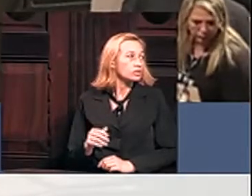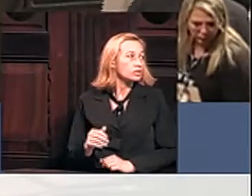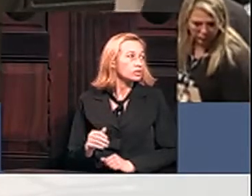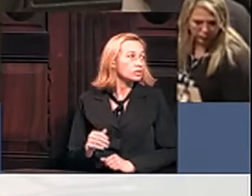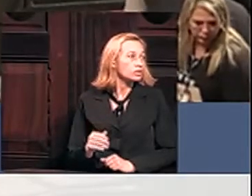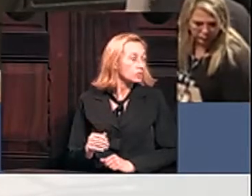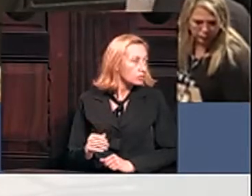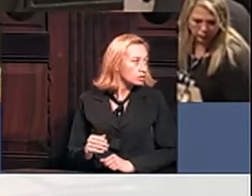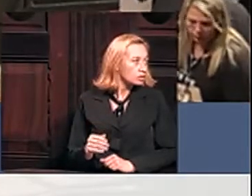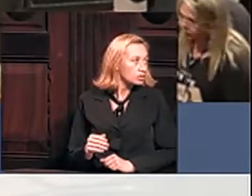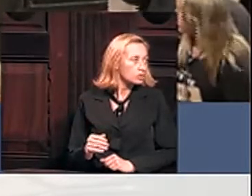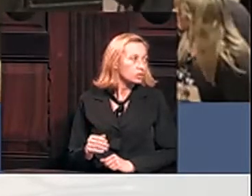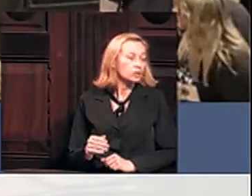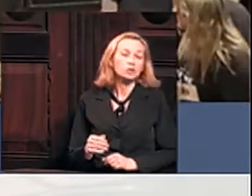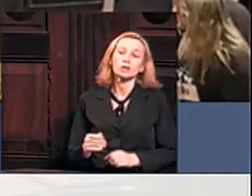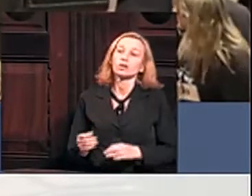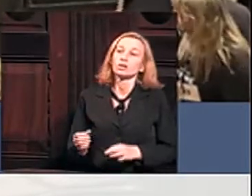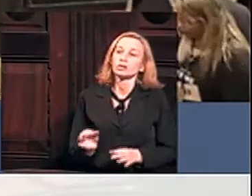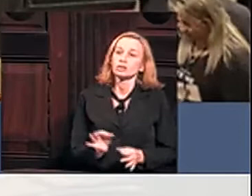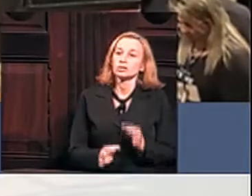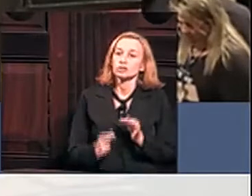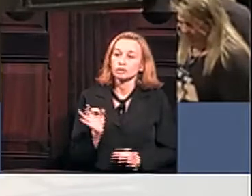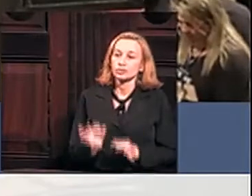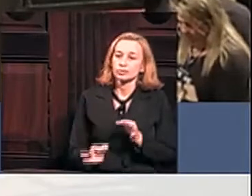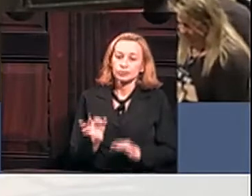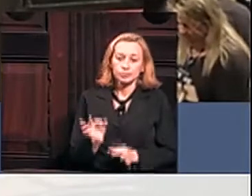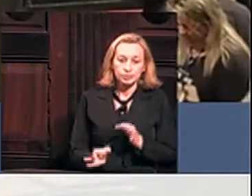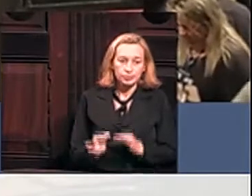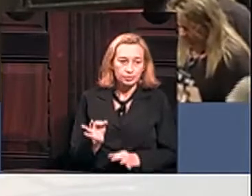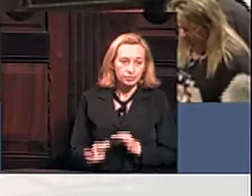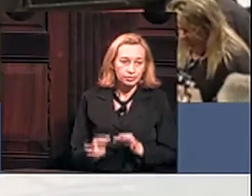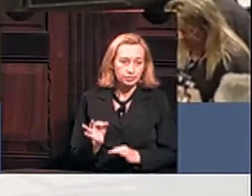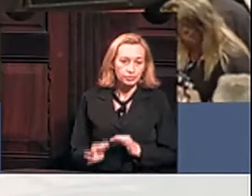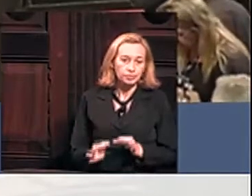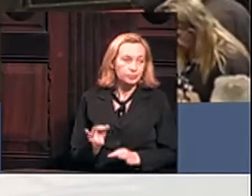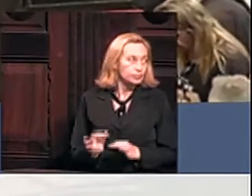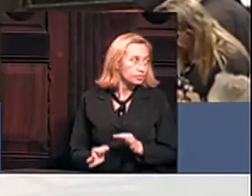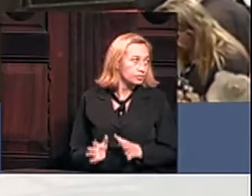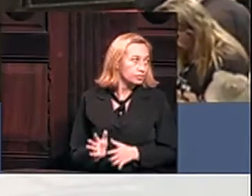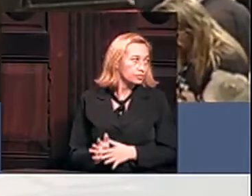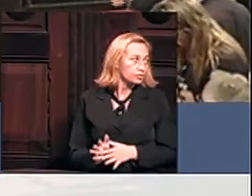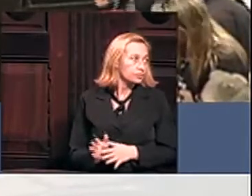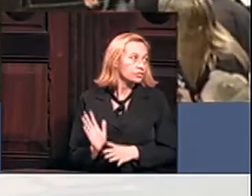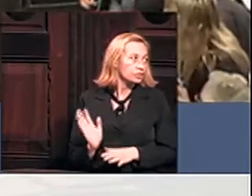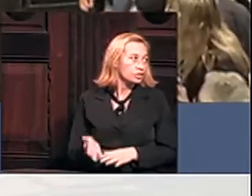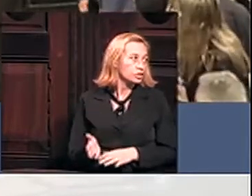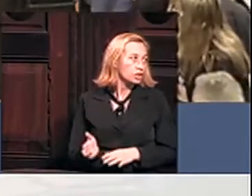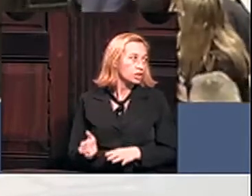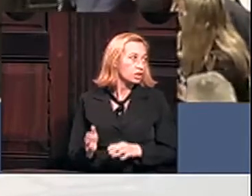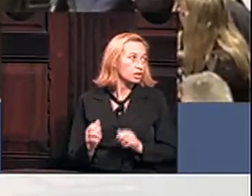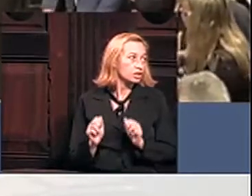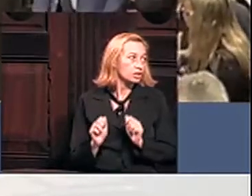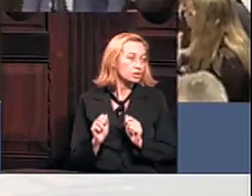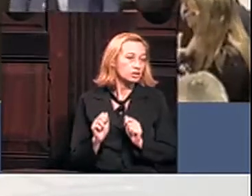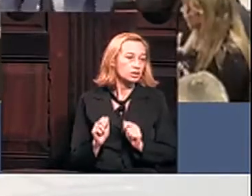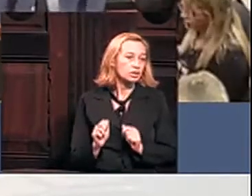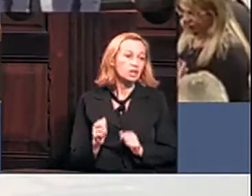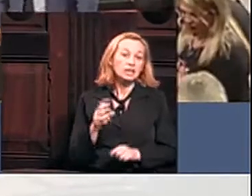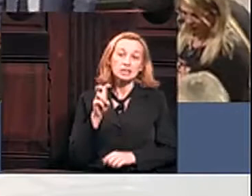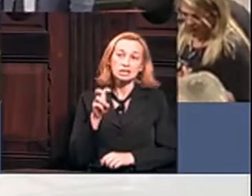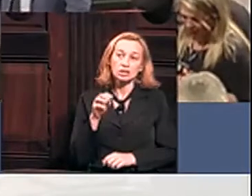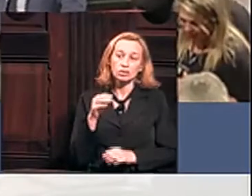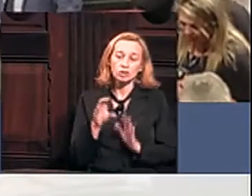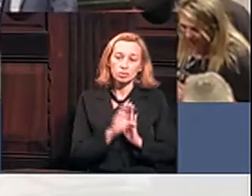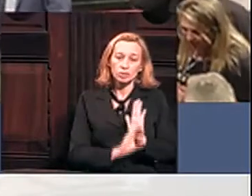Presidente parecer das Comissão de Constituição e Justiça e Assuntos Municipais e Desenvolvimento Regional. Já digo aqui ao plenário que já há 5 emendas. Pela